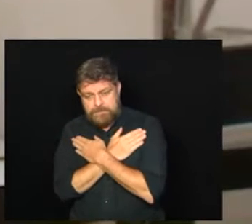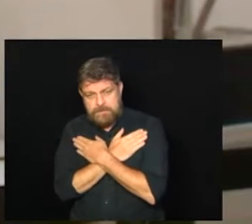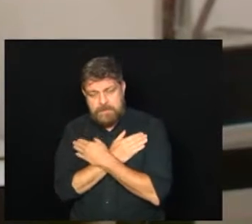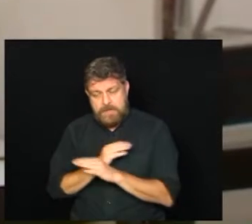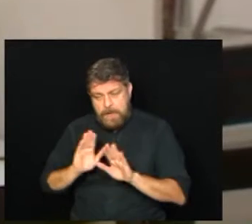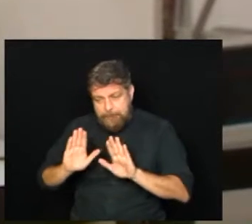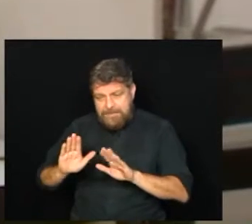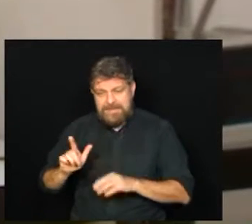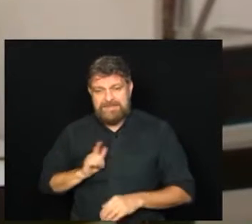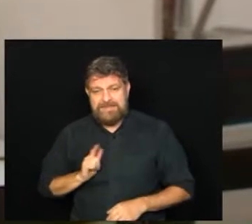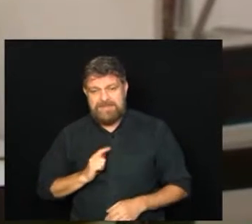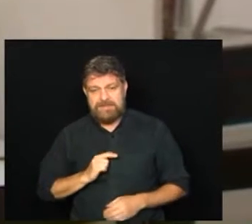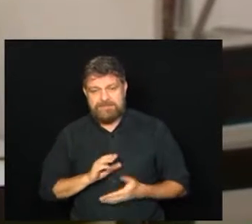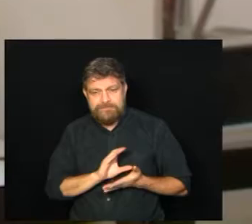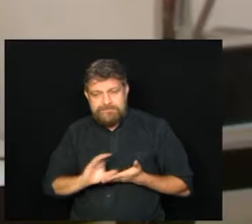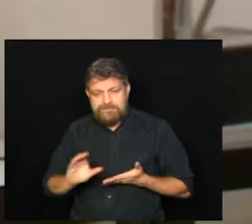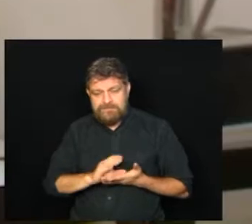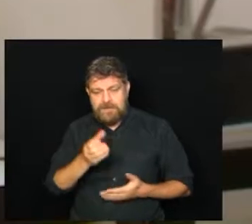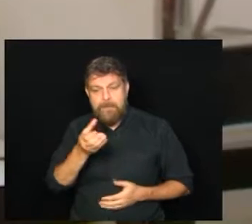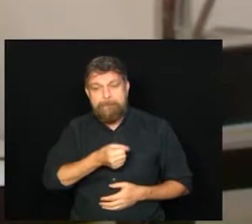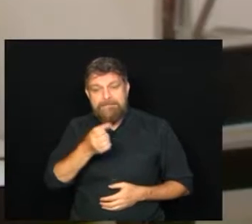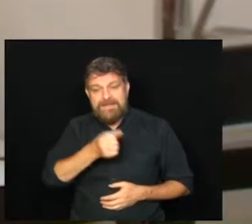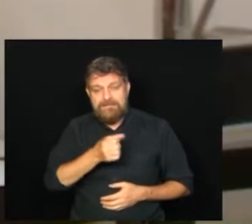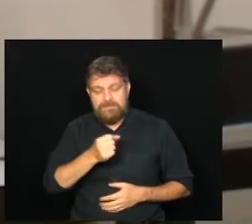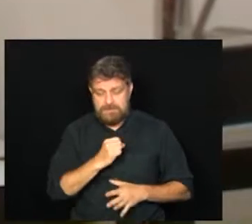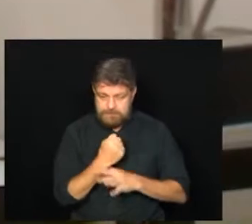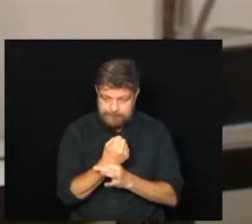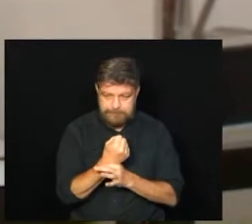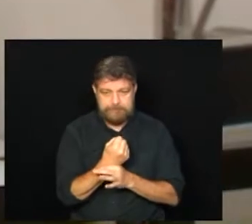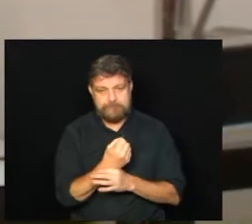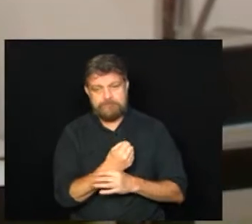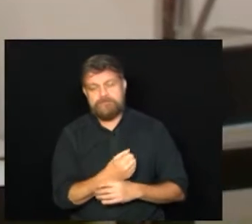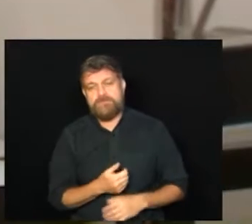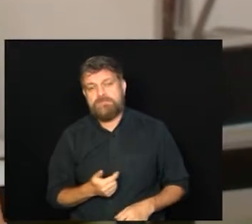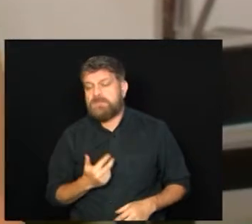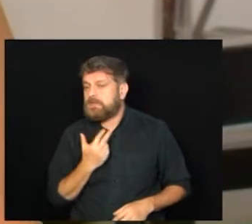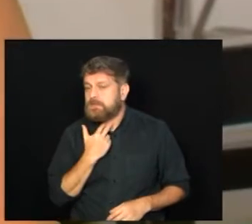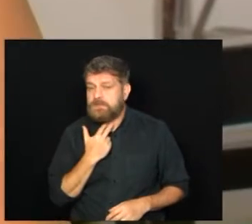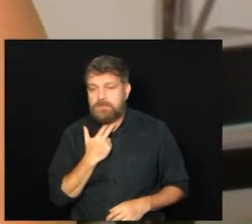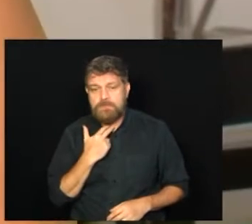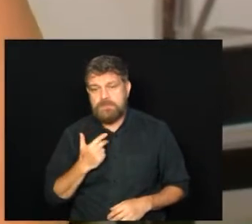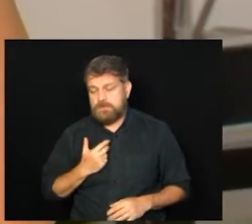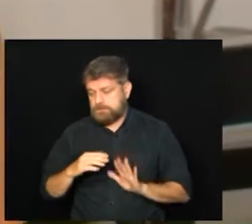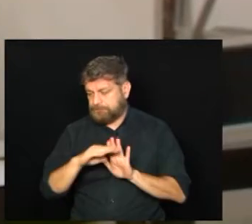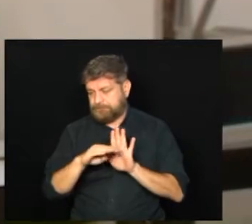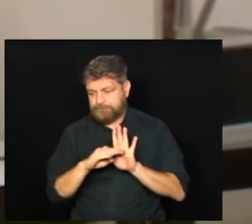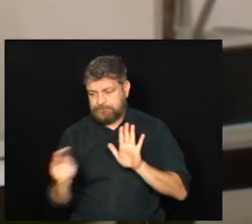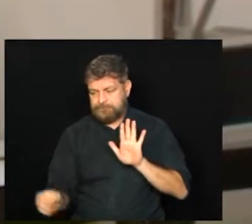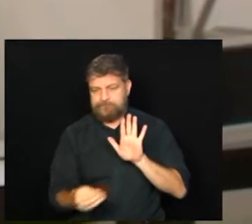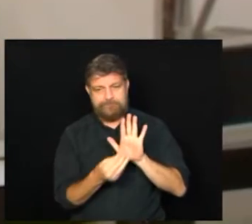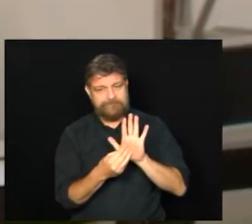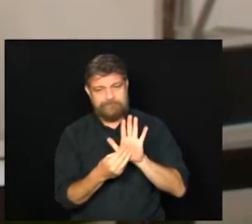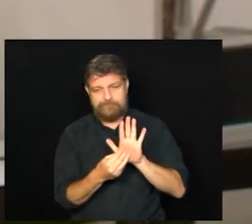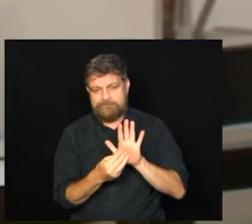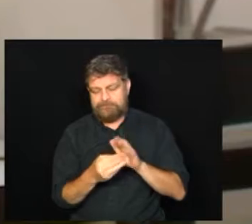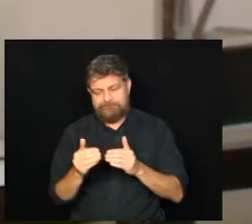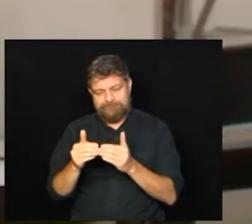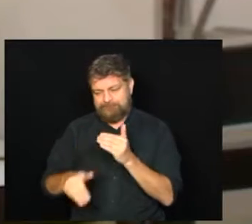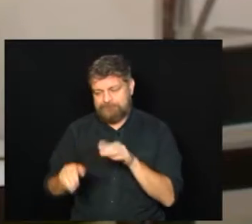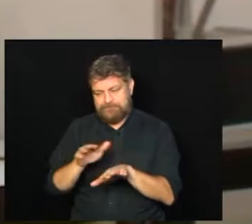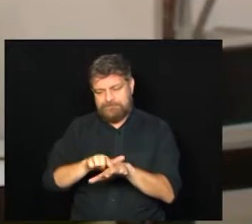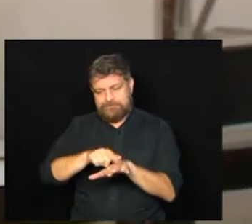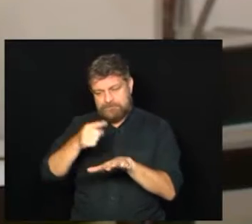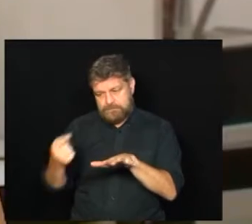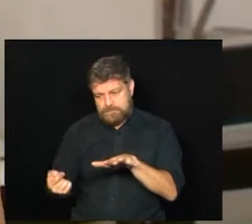e esteja recebendo o auxílio do seguro-desemprego, ela não pode entrar nesse programa. Exato, não, ela não pode,